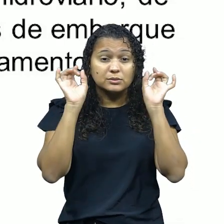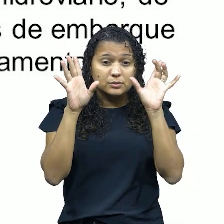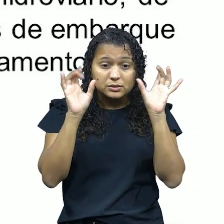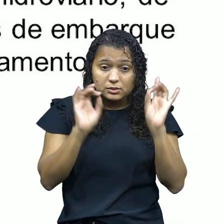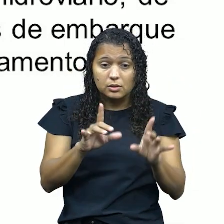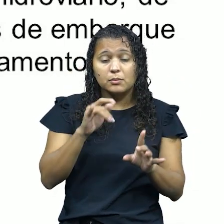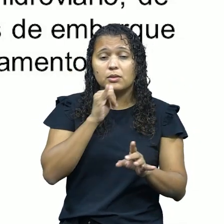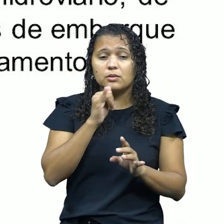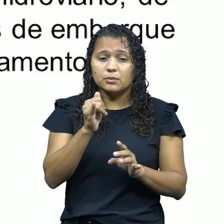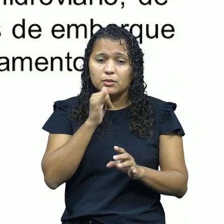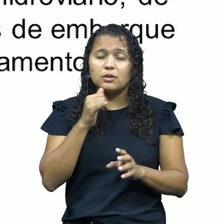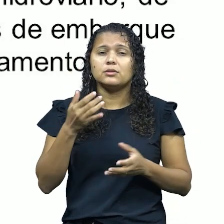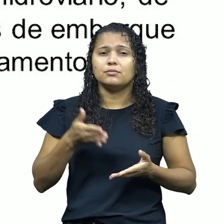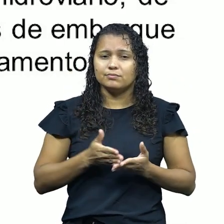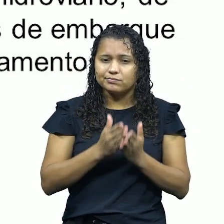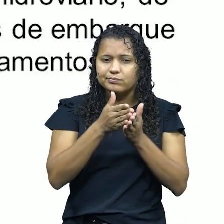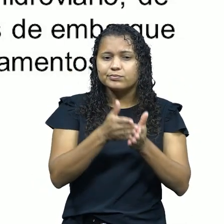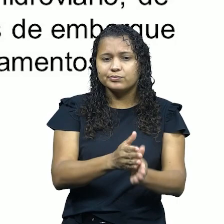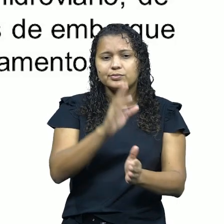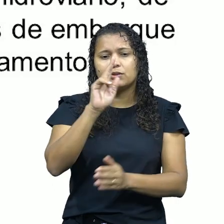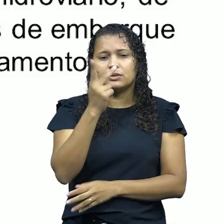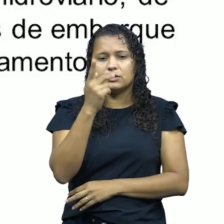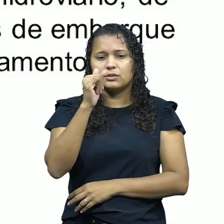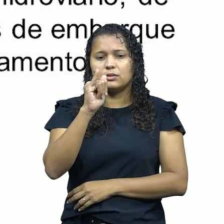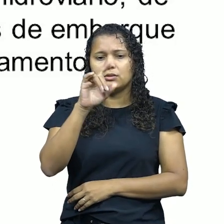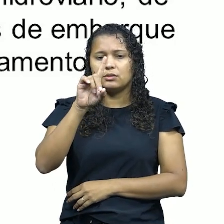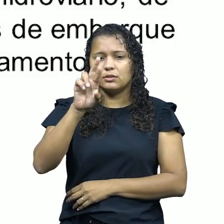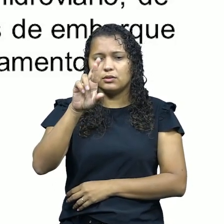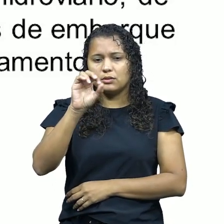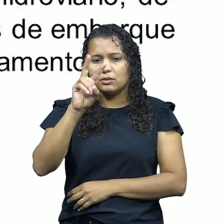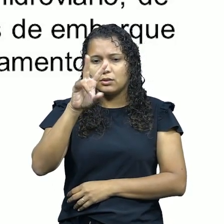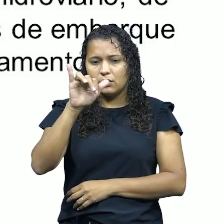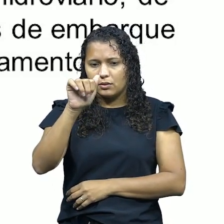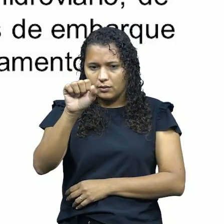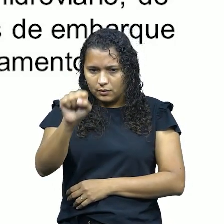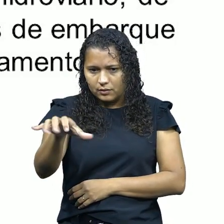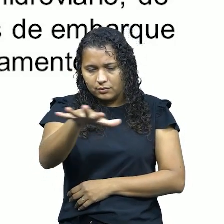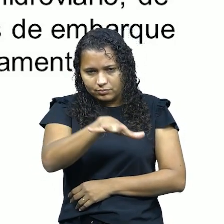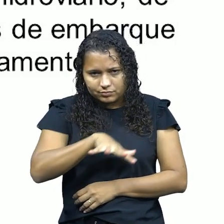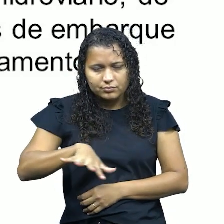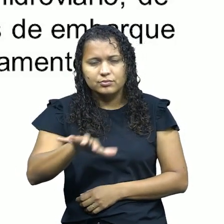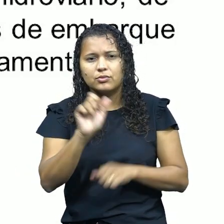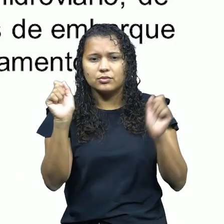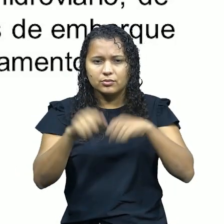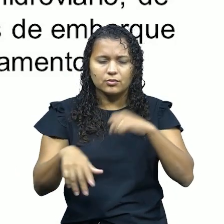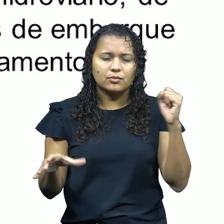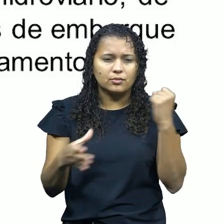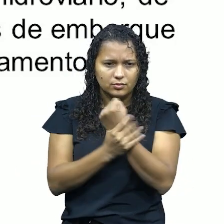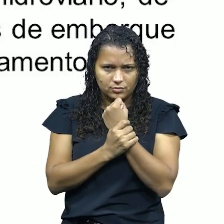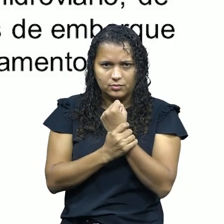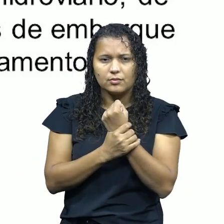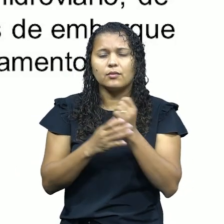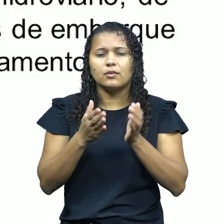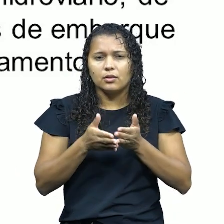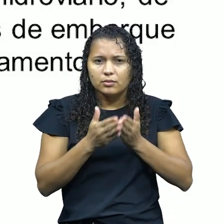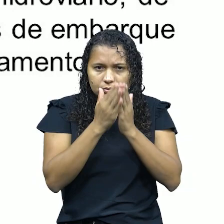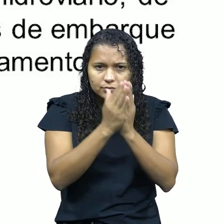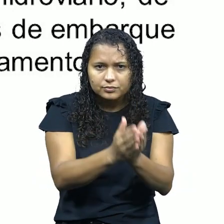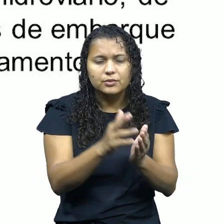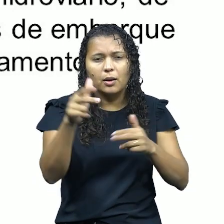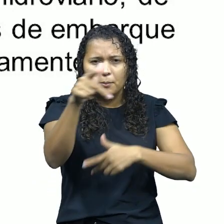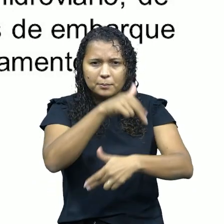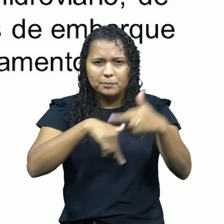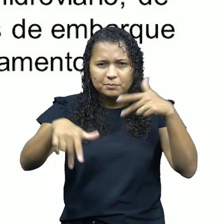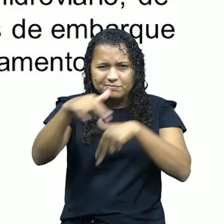exclusivamente do transporte hidroviário de instalações que fornecessem segurança nas operações de embarque e